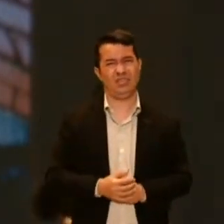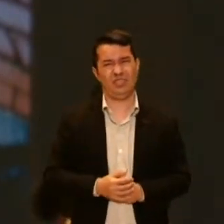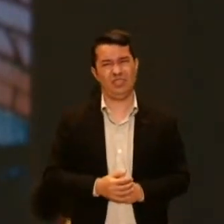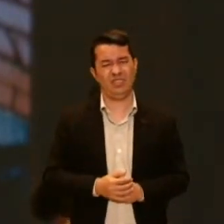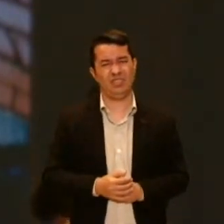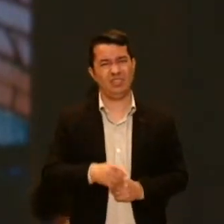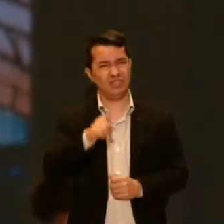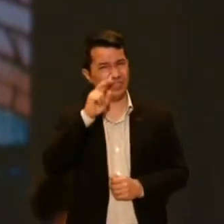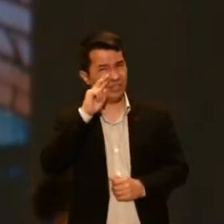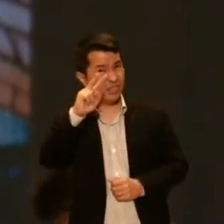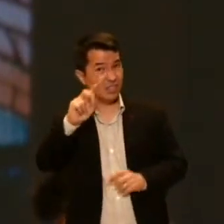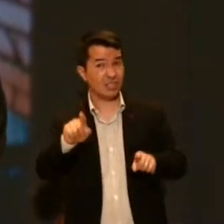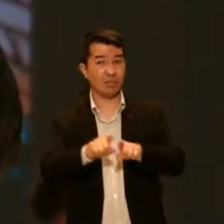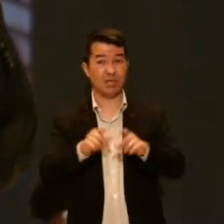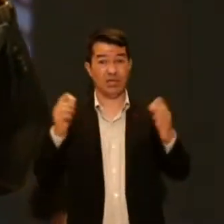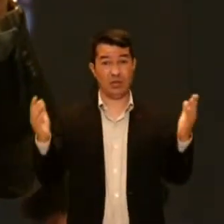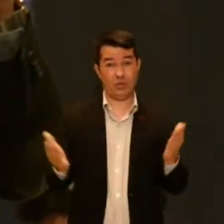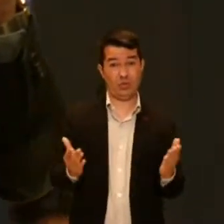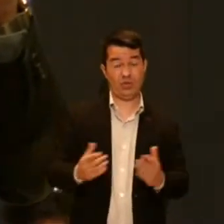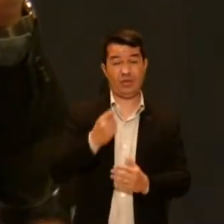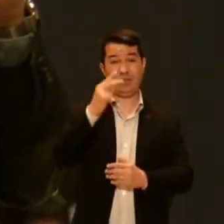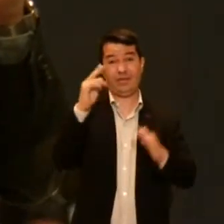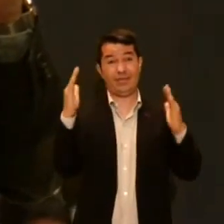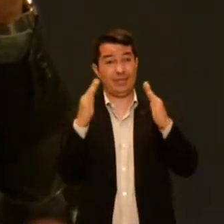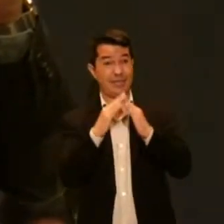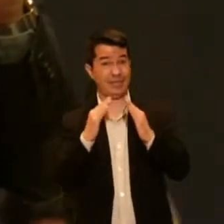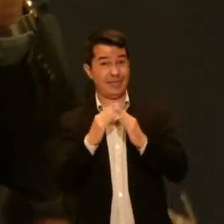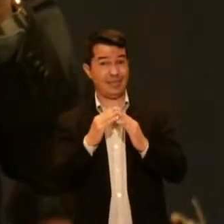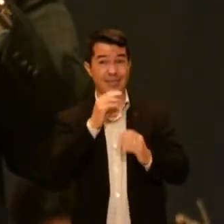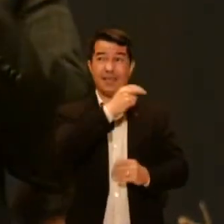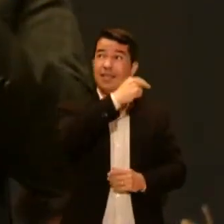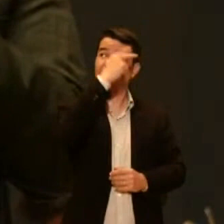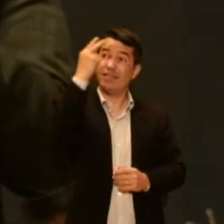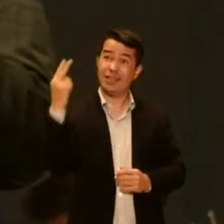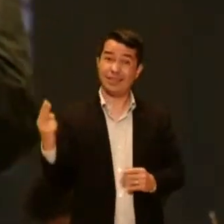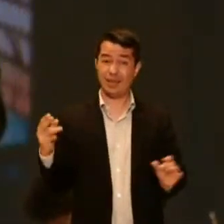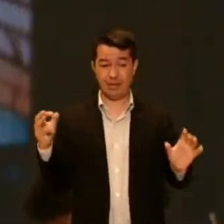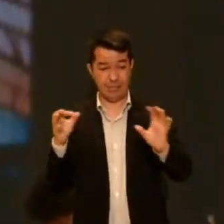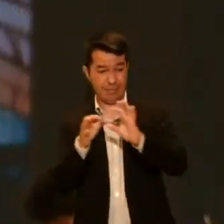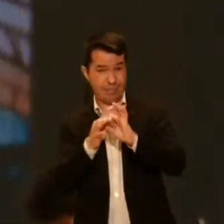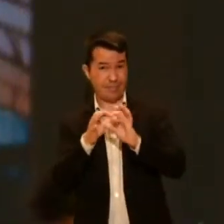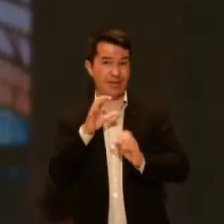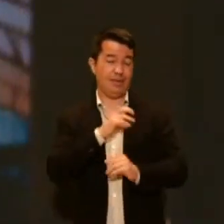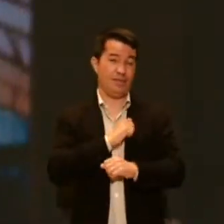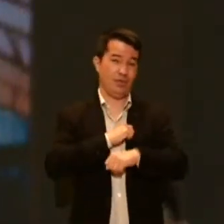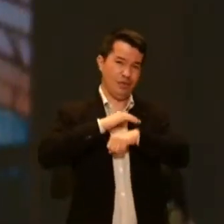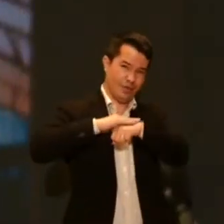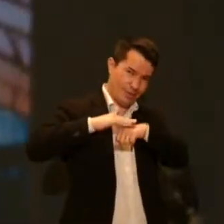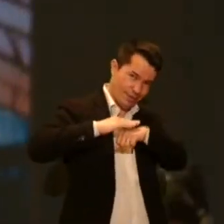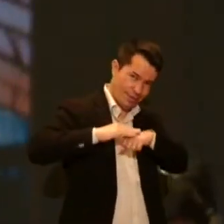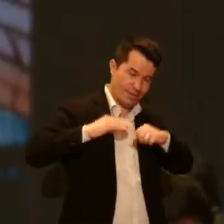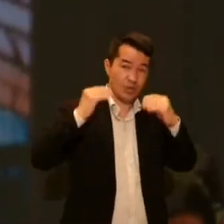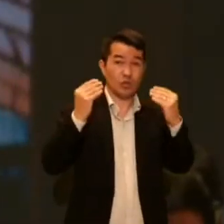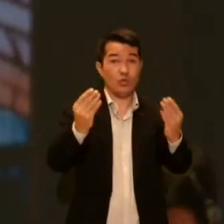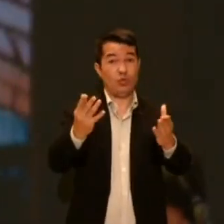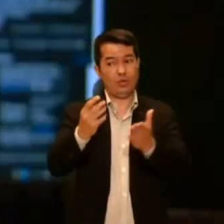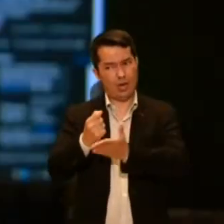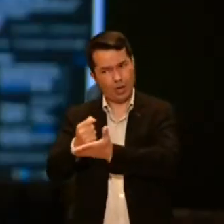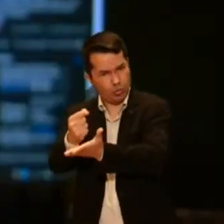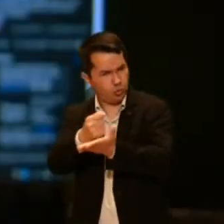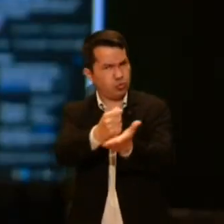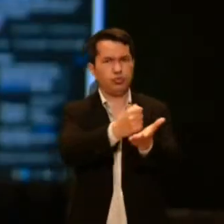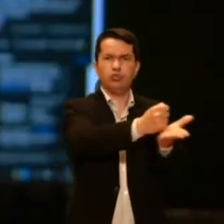que esse seja o Natal da reconciliação, do amor, do carinho, da doação, da ajuda, do